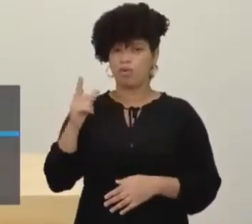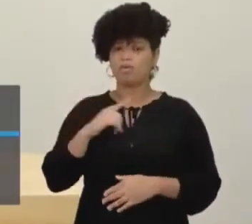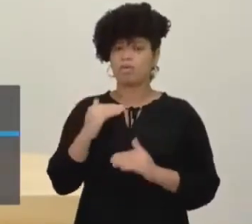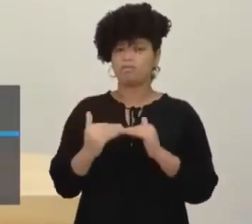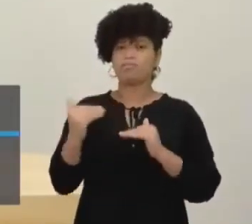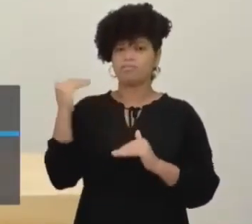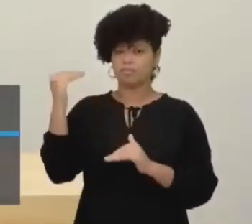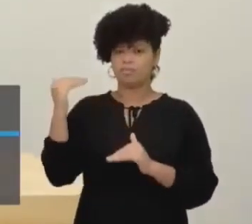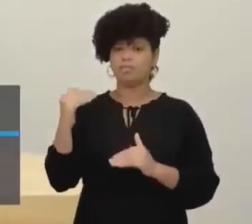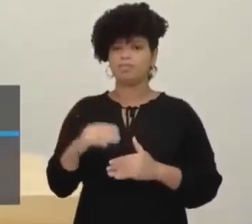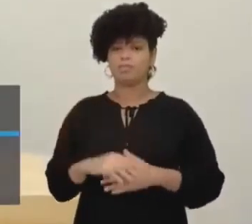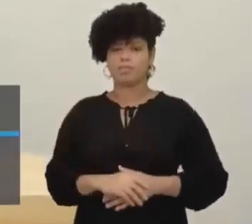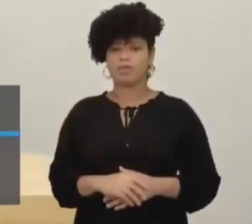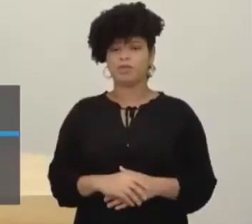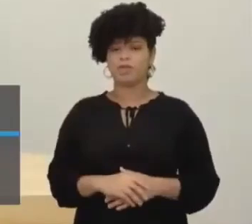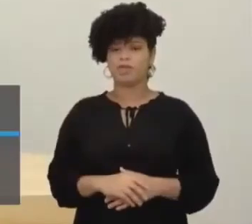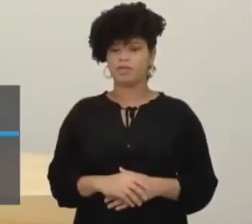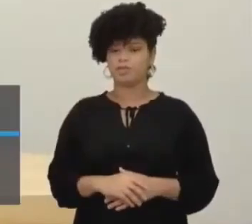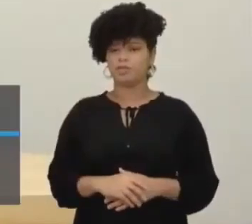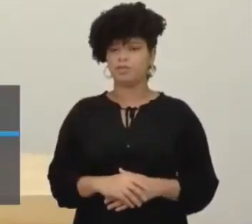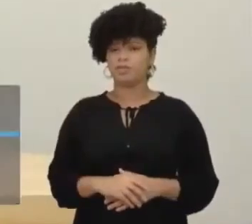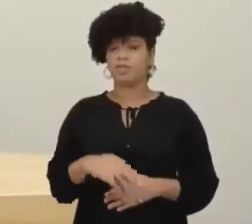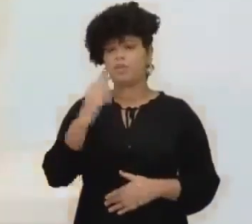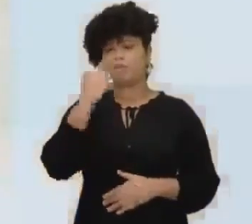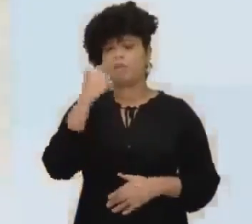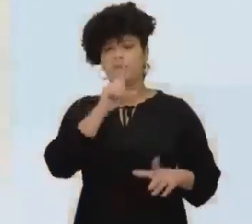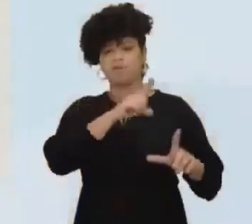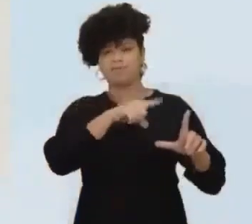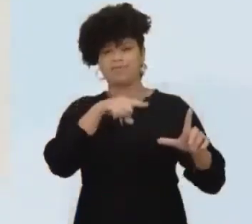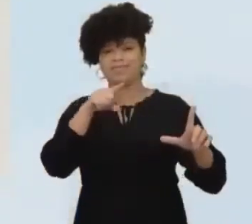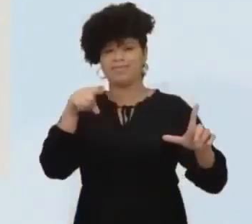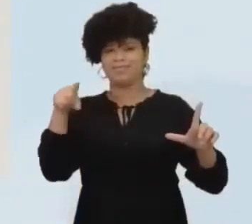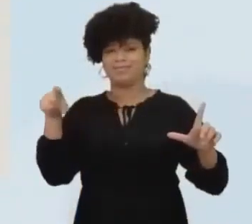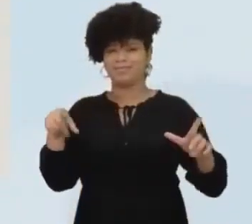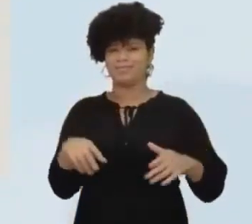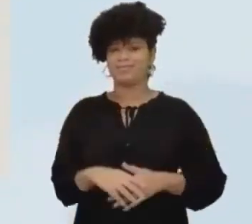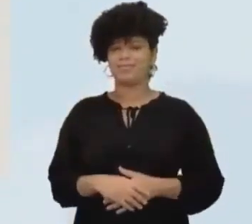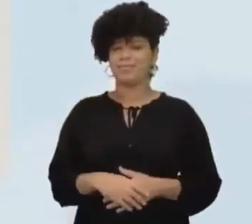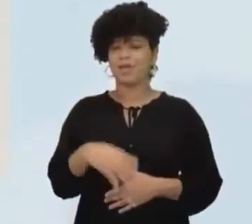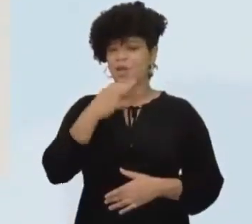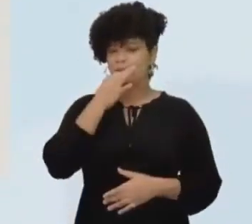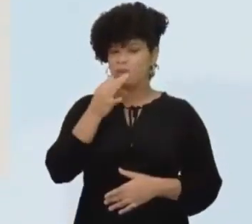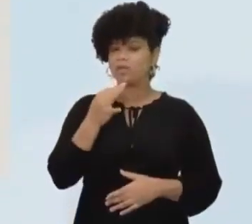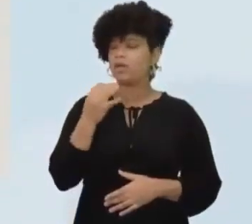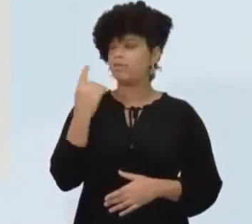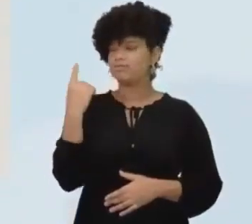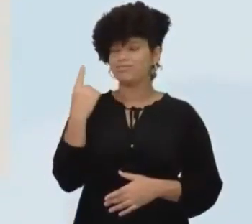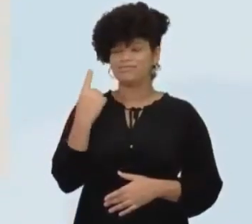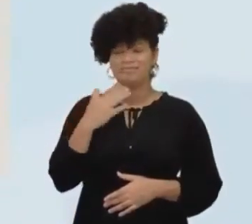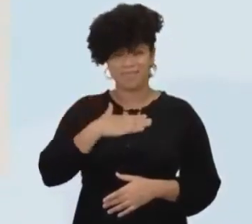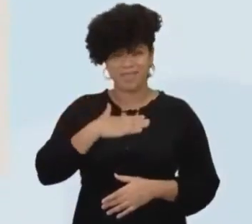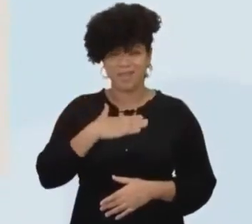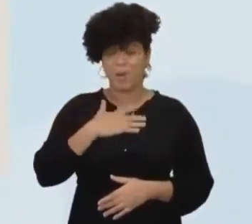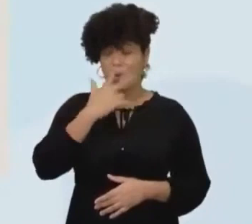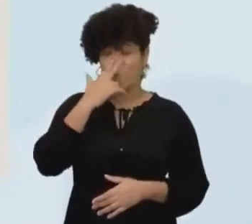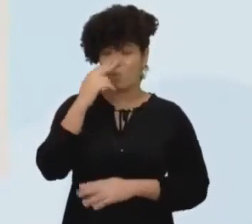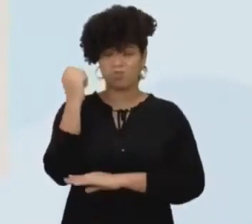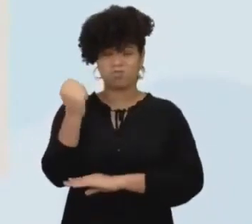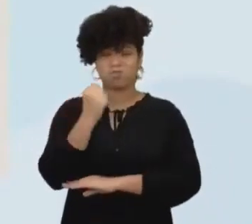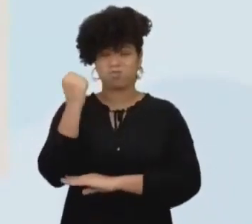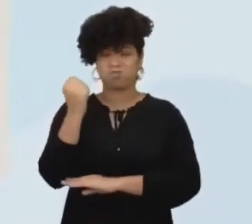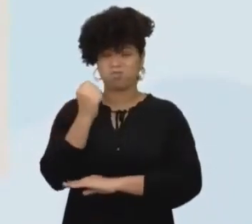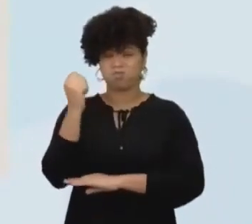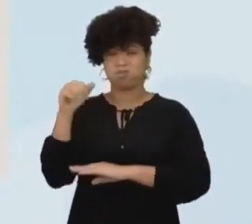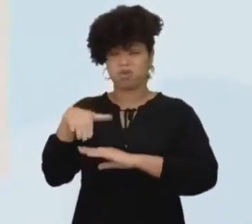bem acima aí nós temos aí um outro gráfico que na minha opinião um dos mais graves é que a gente tem no Brasil precisa ser